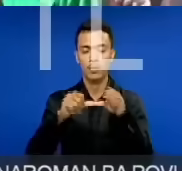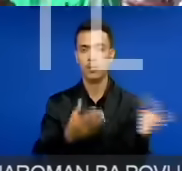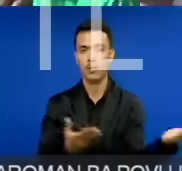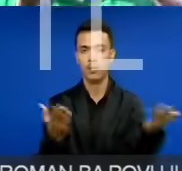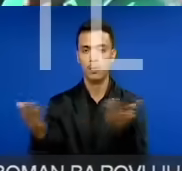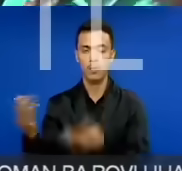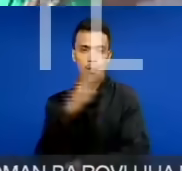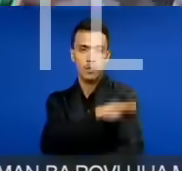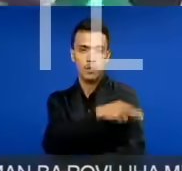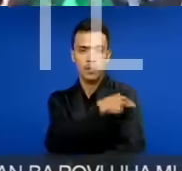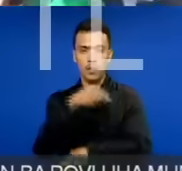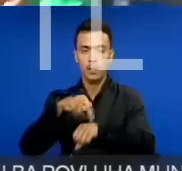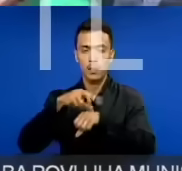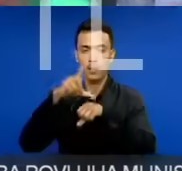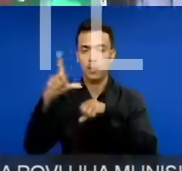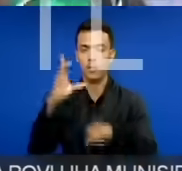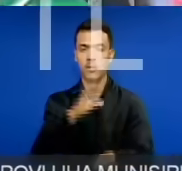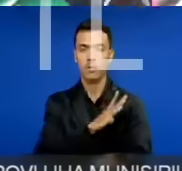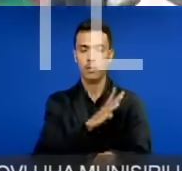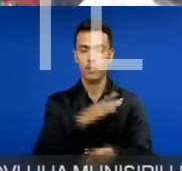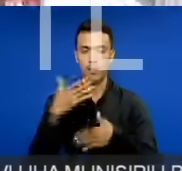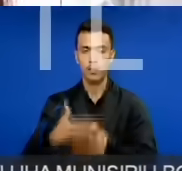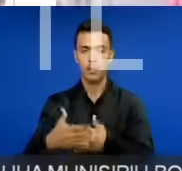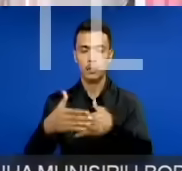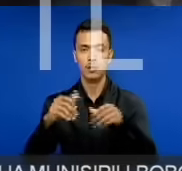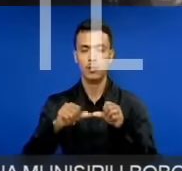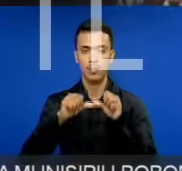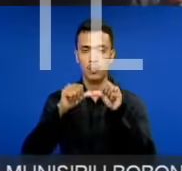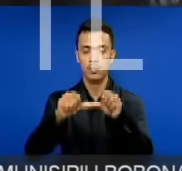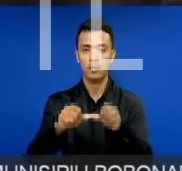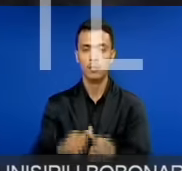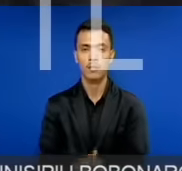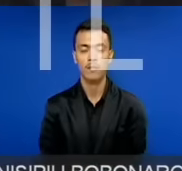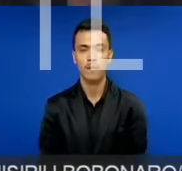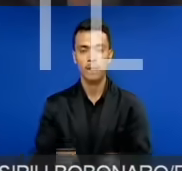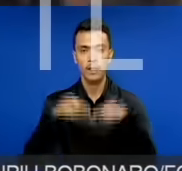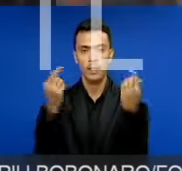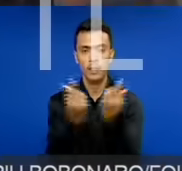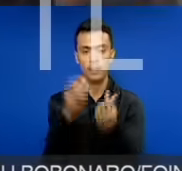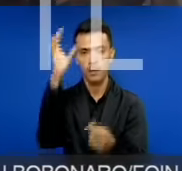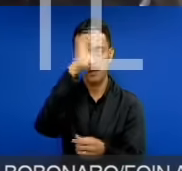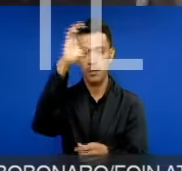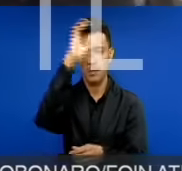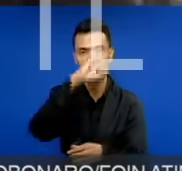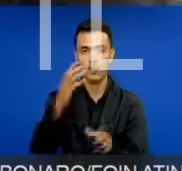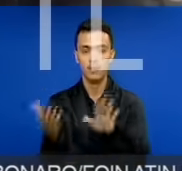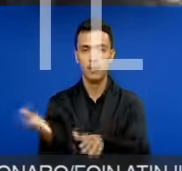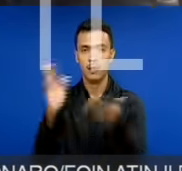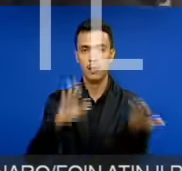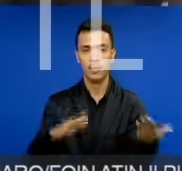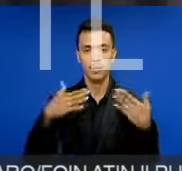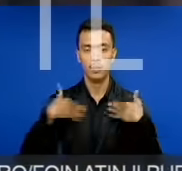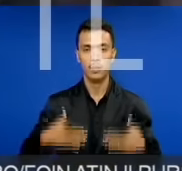Nacional Guido Valadares dele, hodi heim processo continuação. Equipa conjunta, nebebuka mate ising Alito da Gamane,